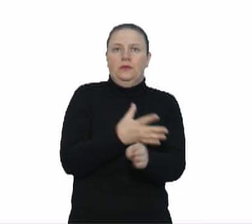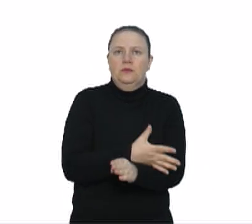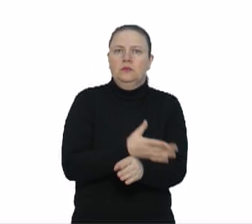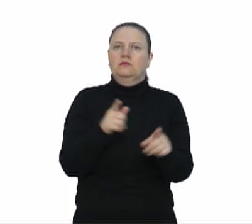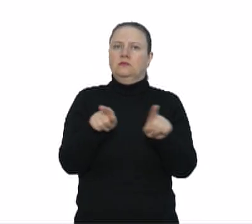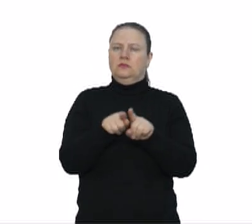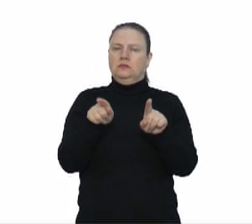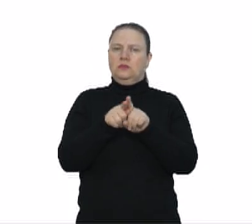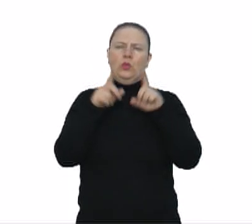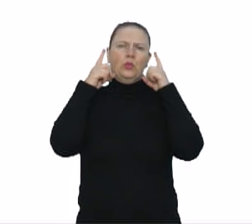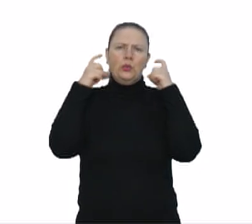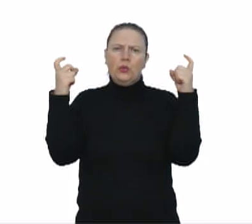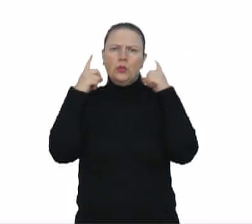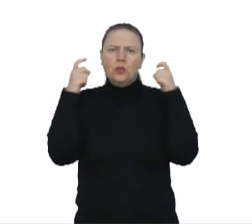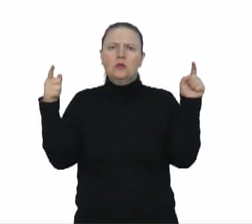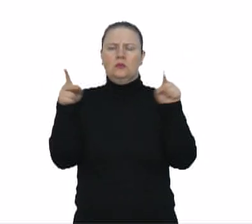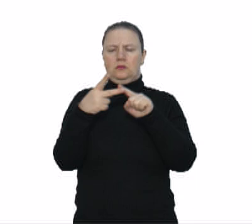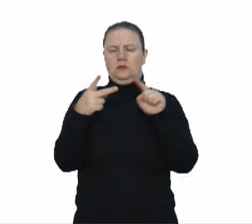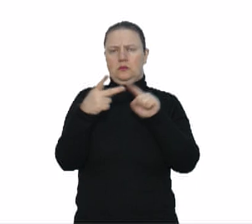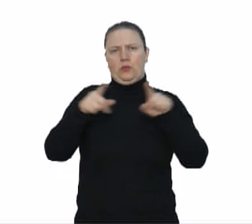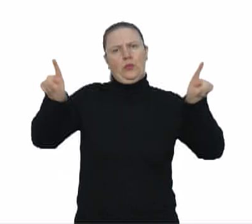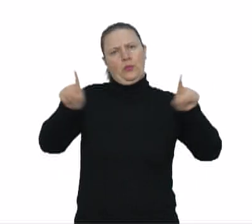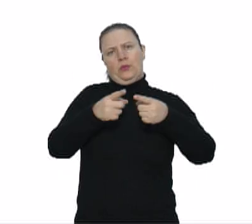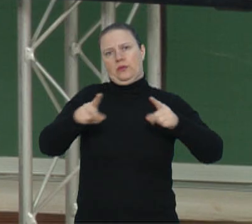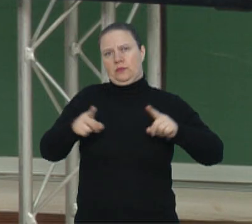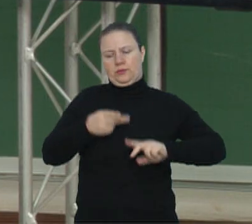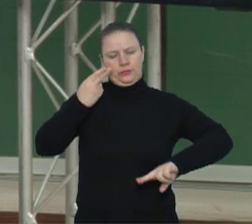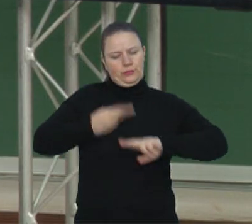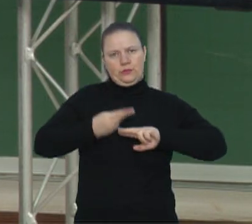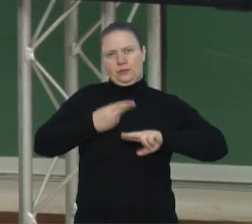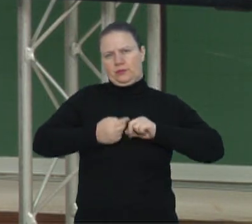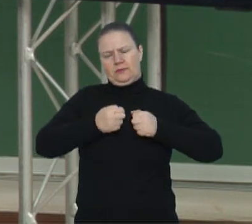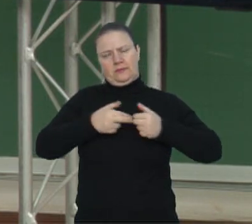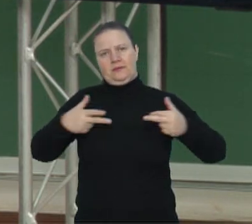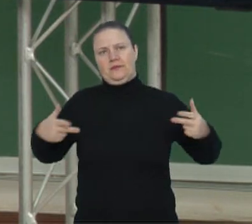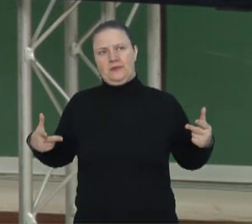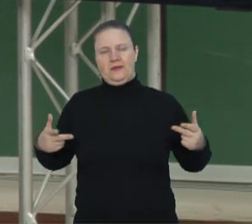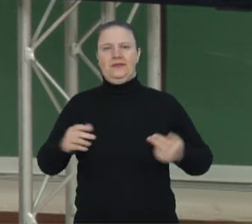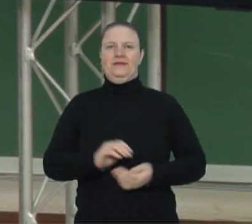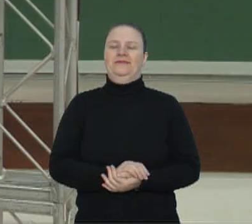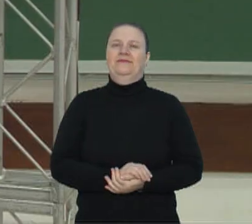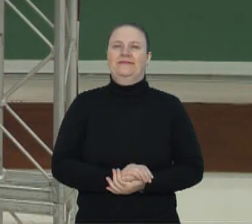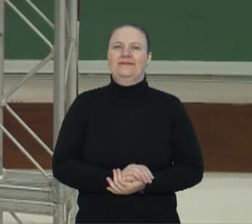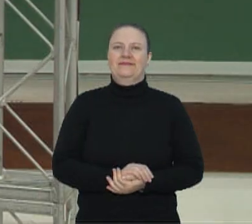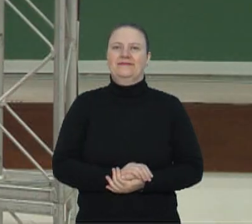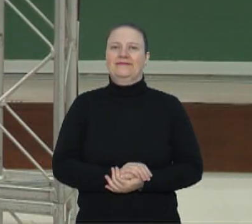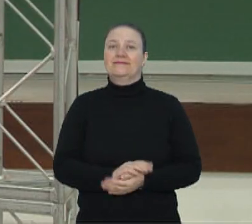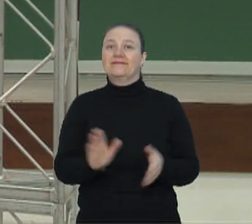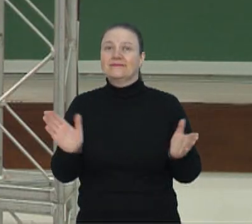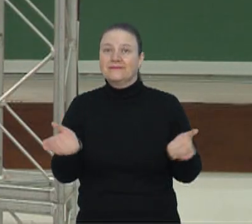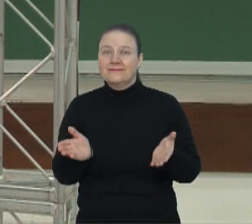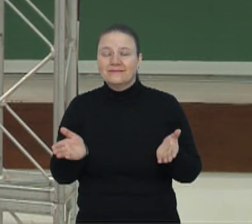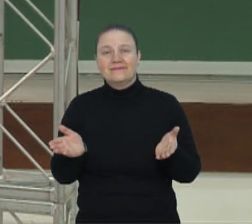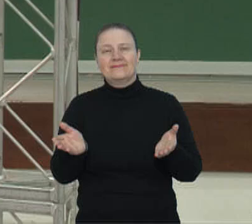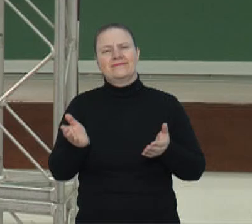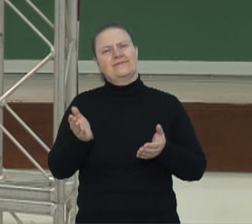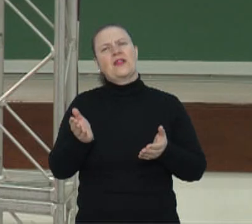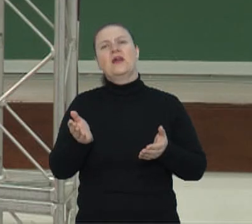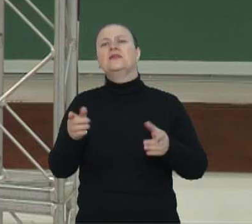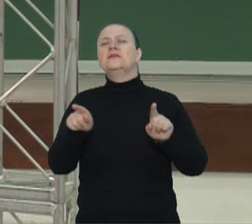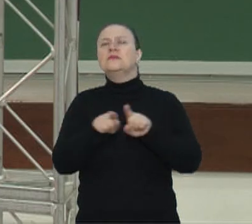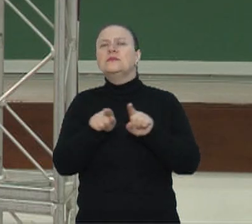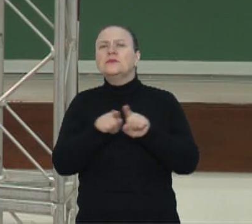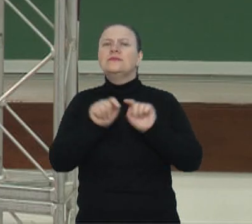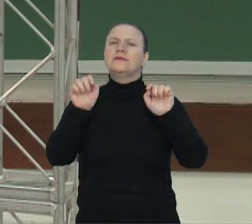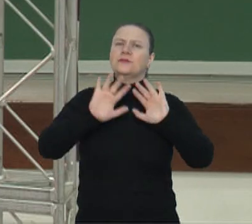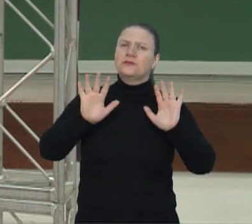elementos do som e da música, instrumentos e arte sonora. Então, eu vou me despedir de vocês também